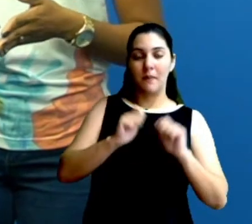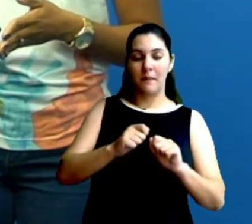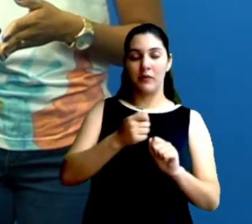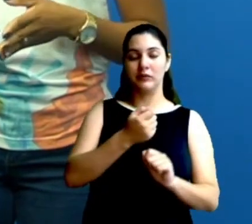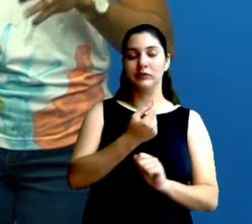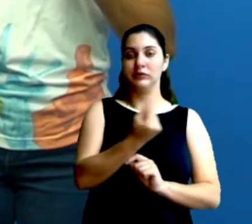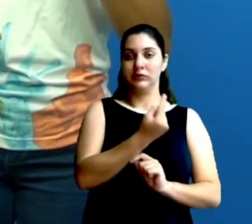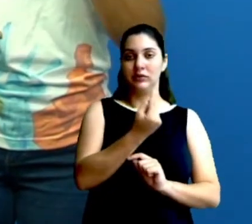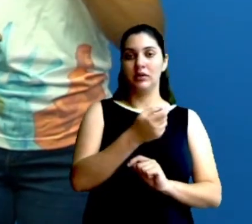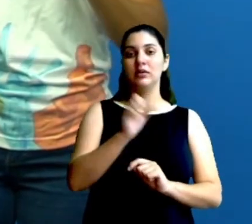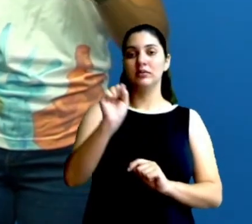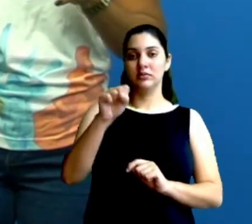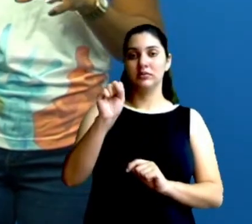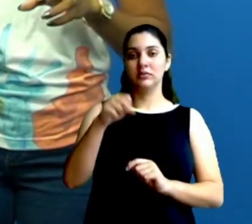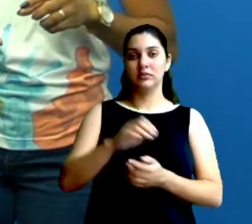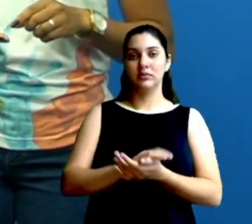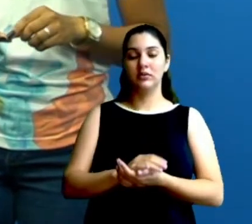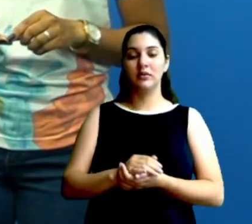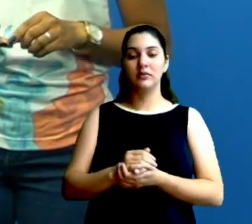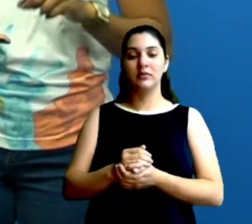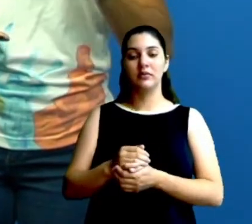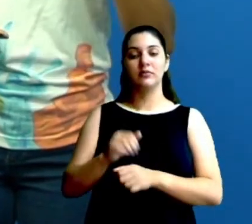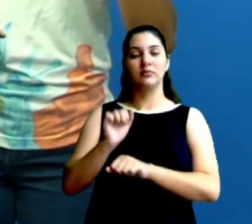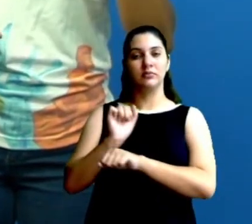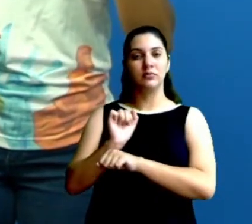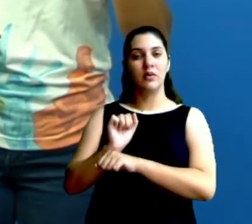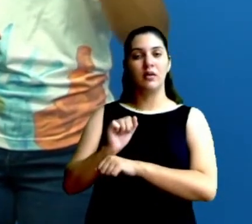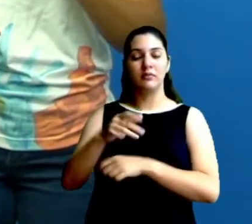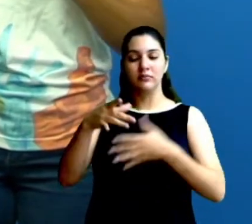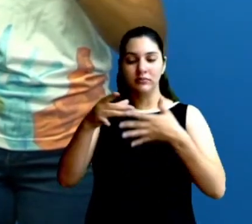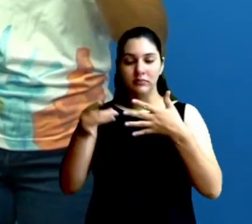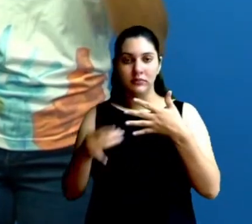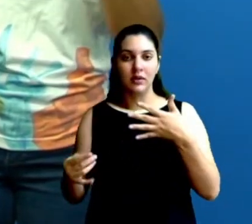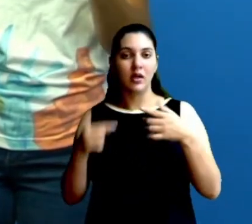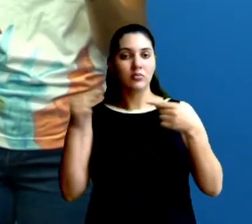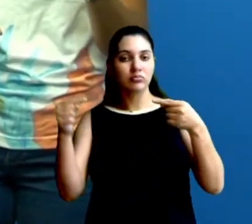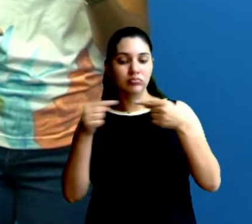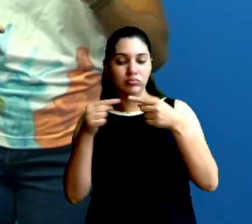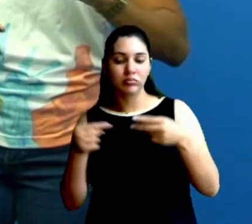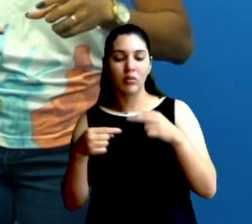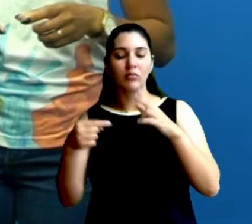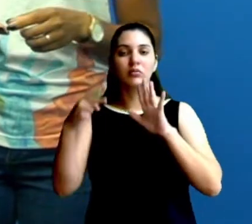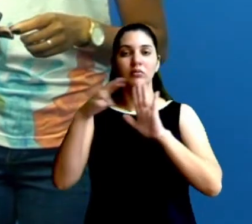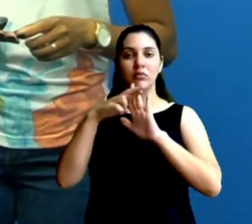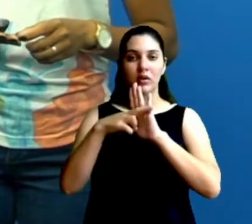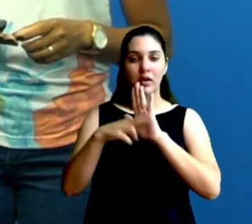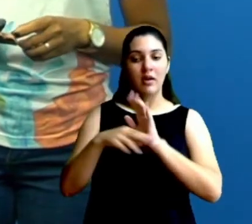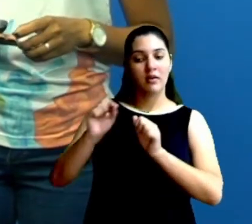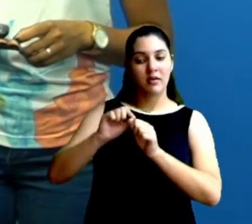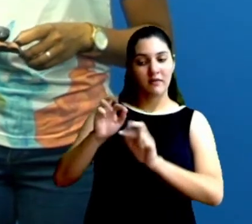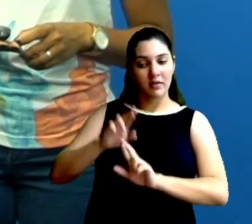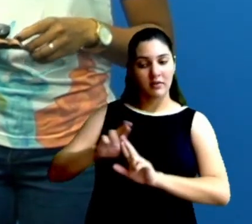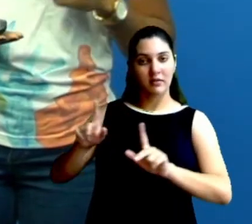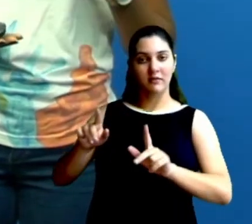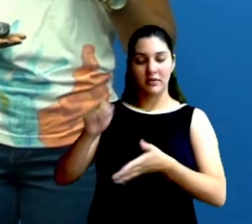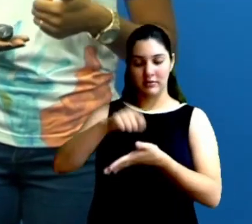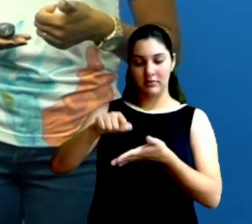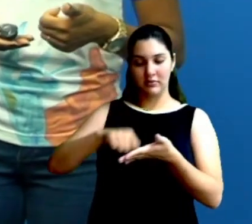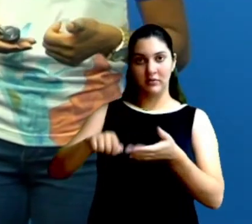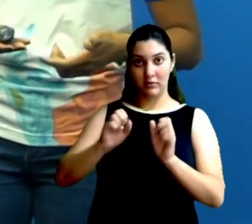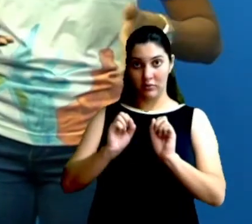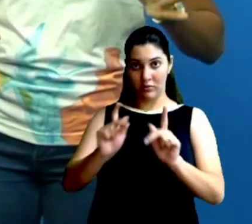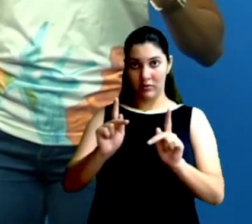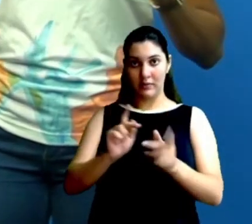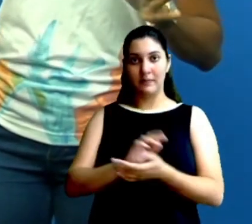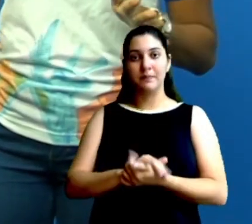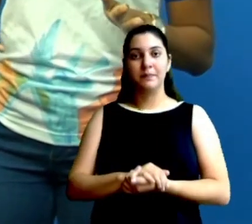singular? Sim. Então, fica ligadinho nesses detalhes e são esses pontos, essas regras que fazem a diferença na escrita.